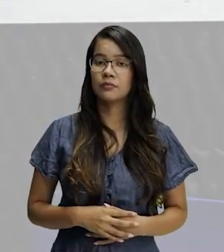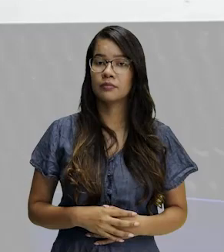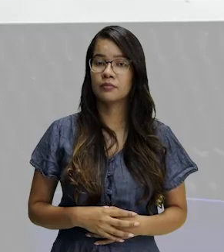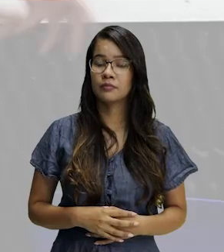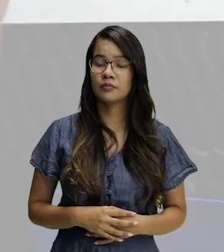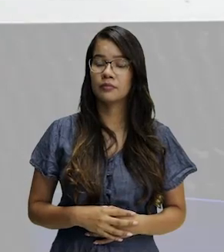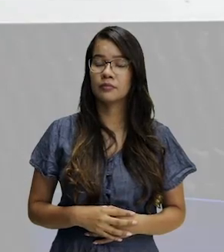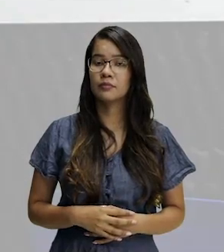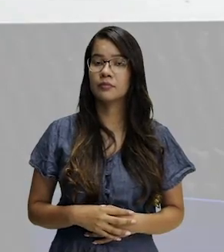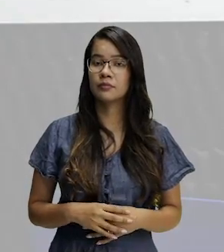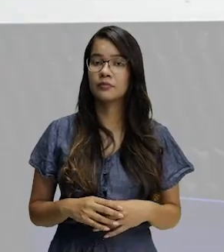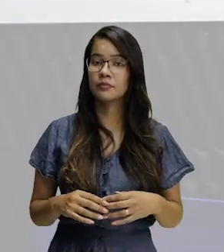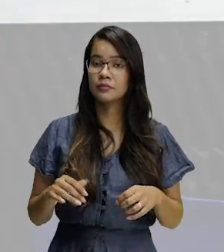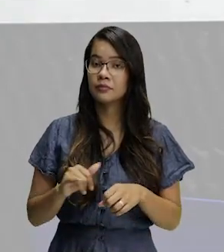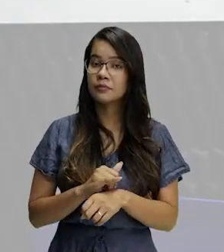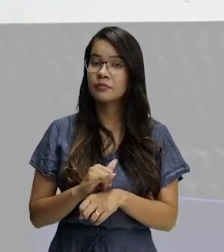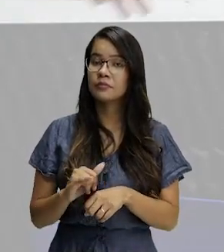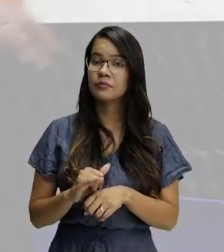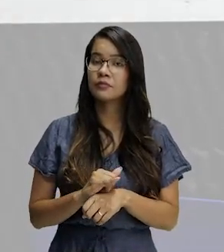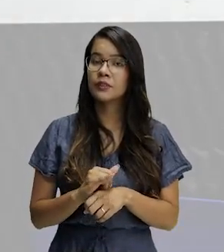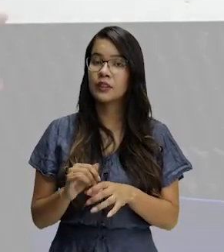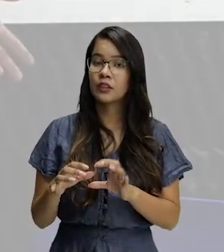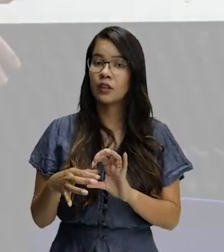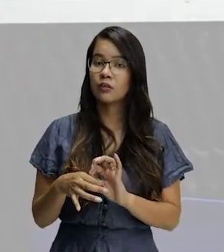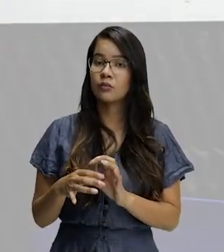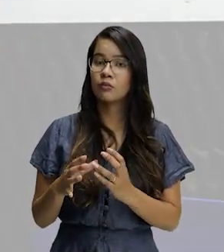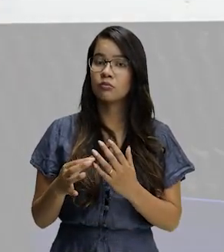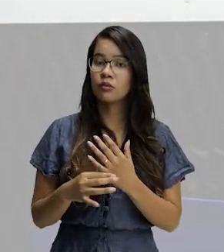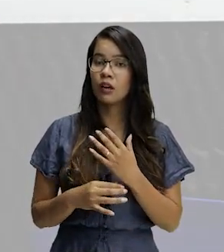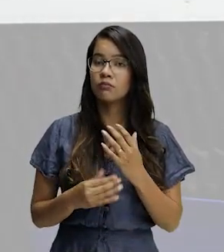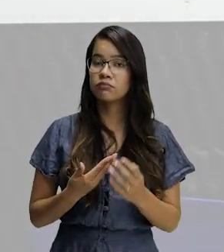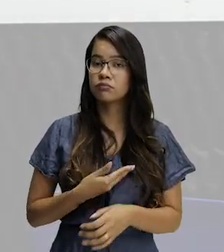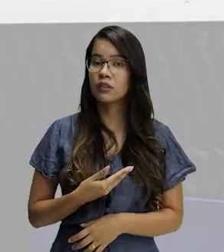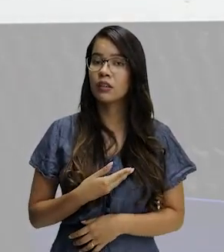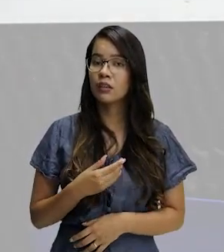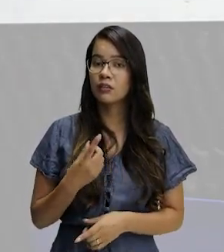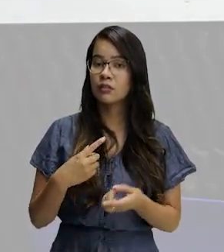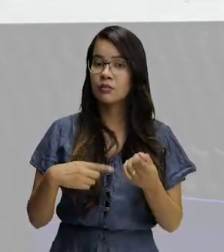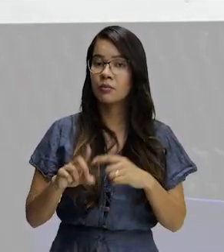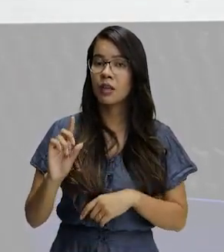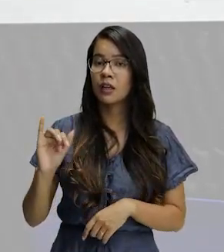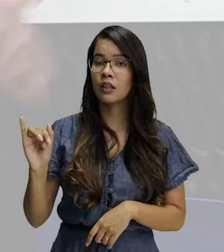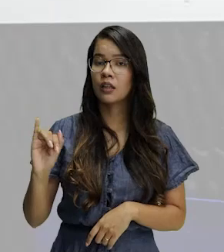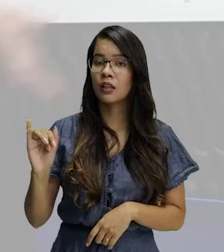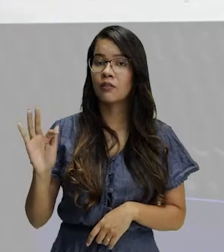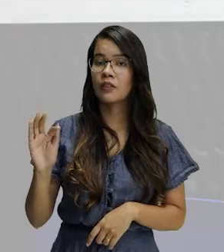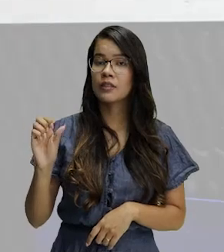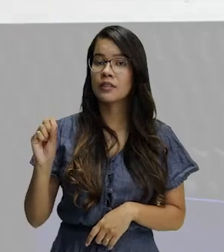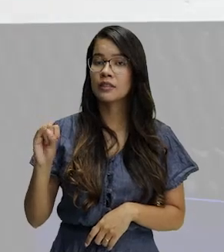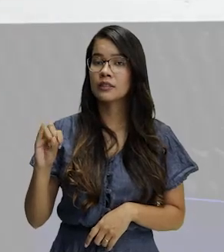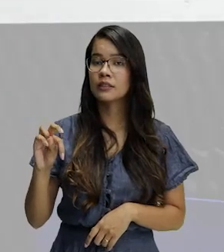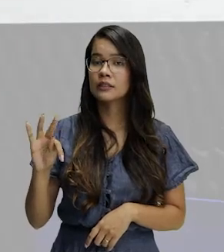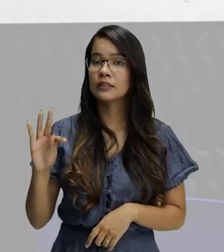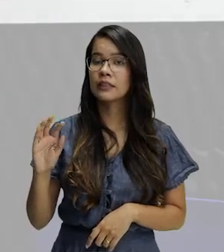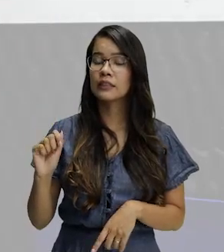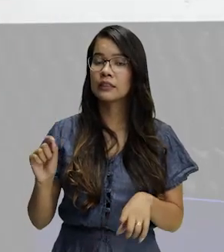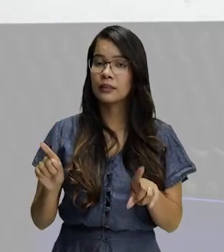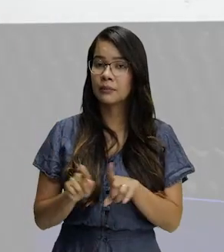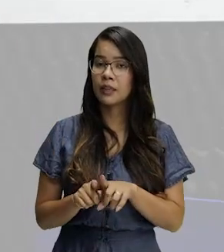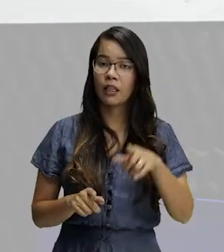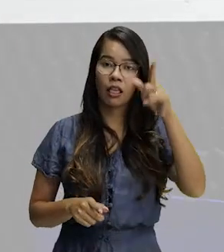estratégias entre os aliados para poder superar a Itália fascista, que acaba sendo superado, e a Alemanha nazista, que acaba sendo